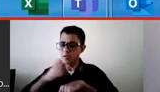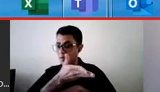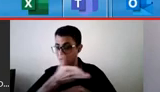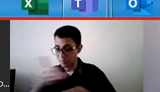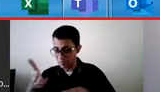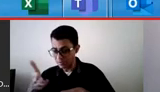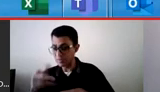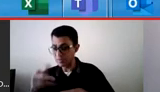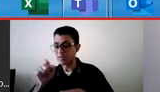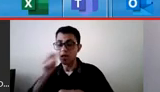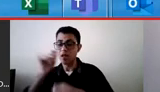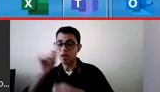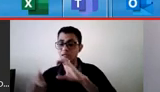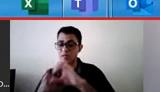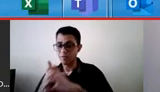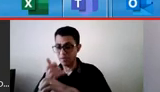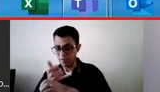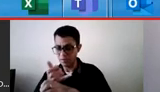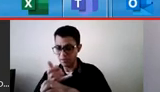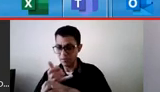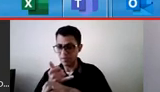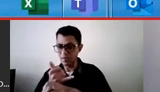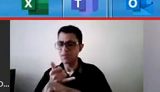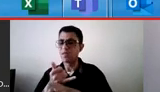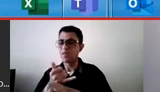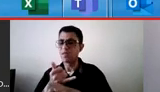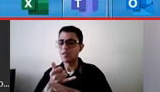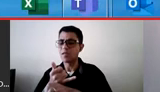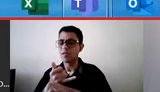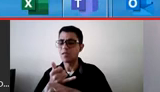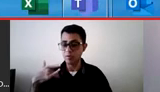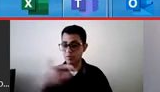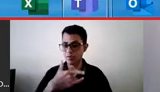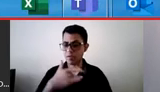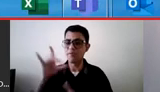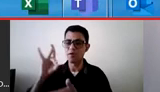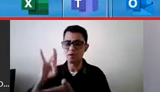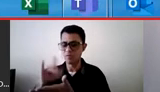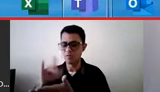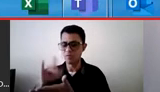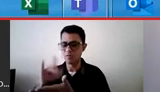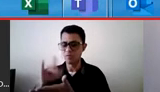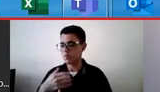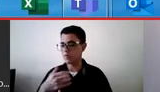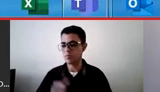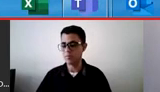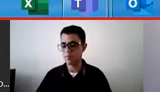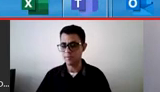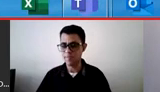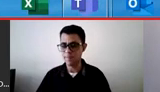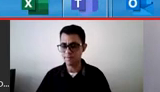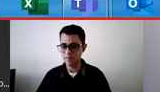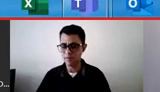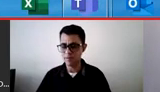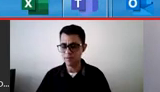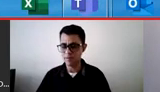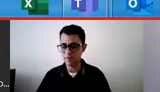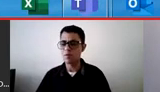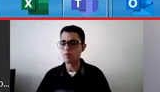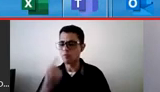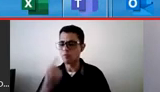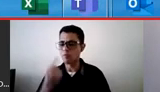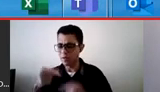pessoa essas meditações aí, viu? Falar a verdade, para mim, fez muito bem. Tá fazendo. Tô fazendo pelo menos